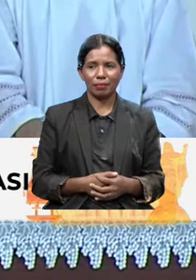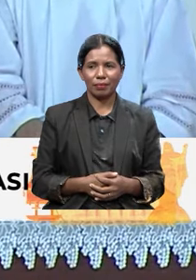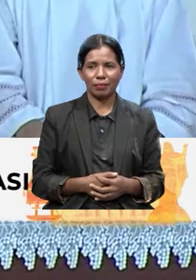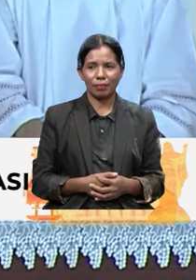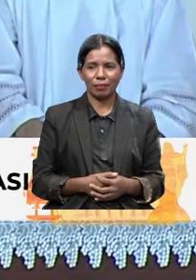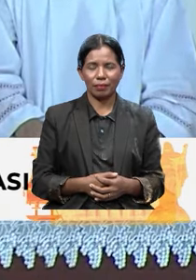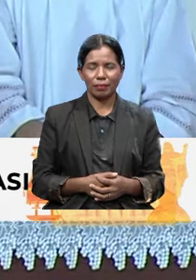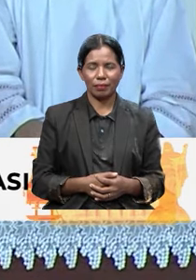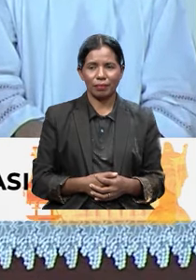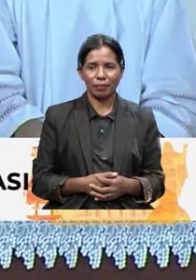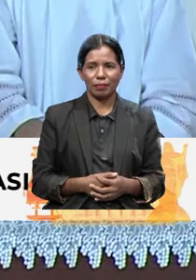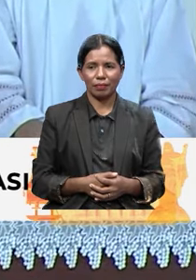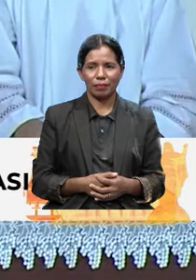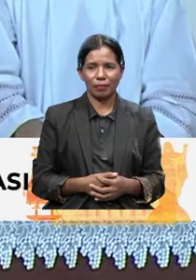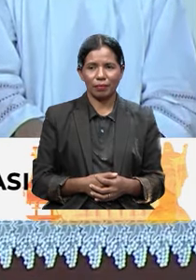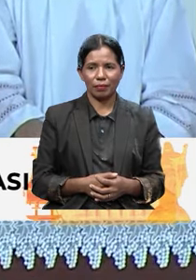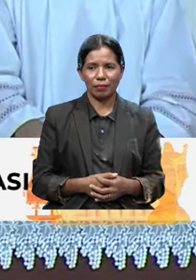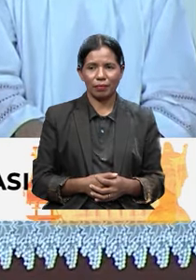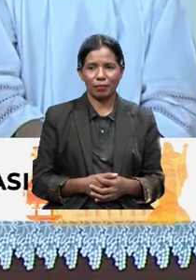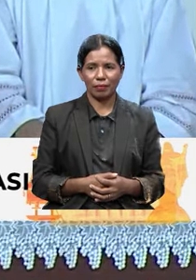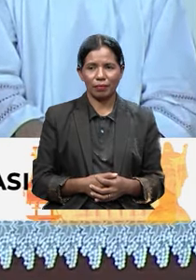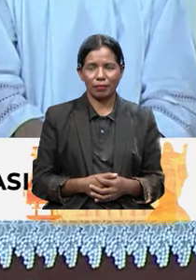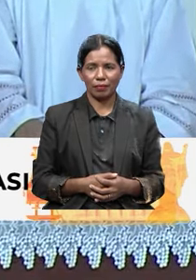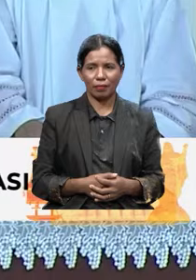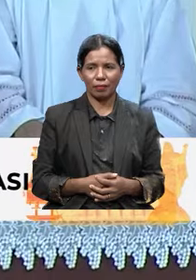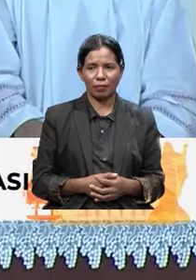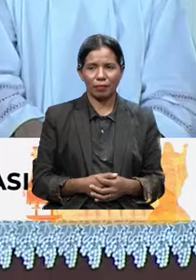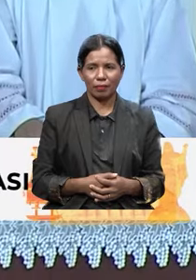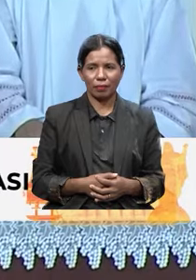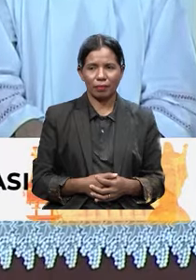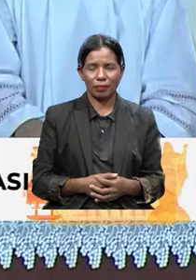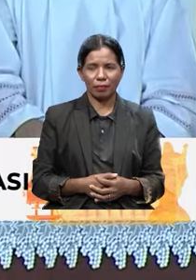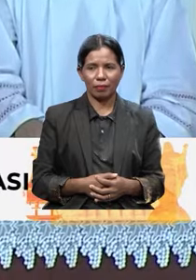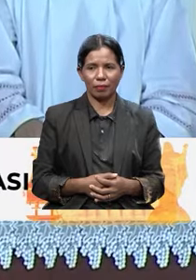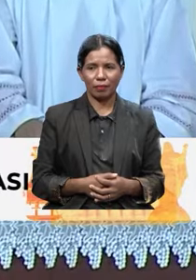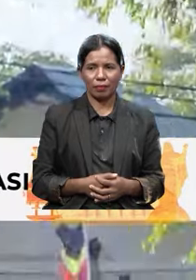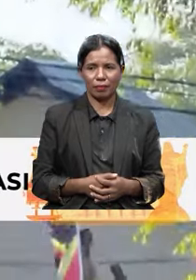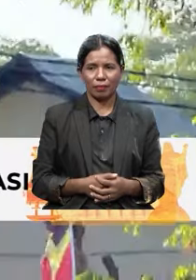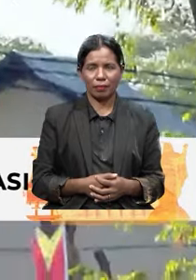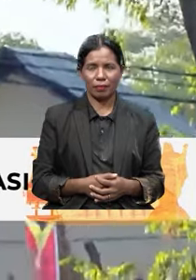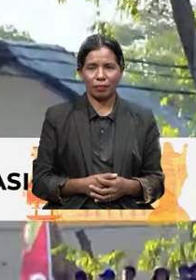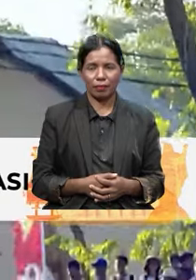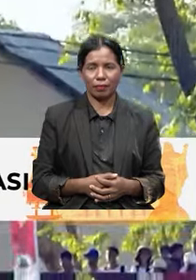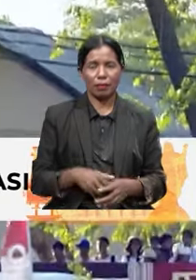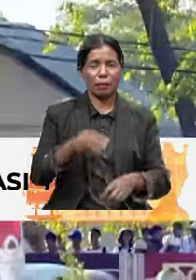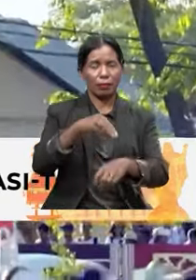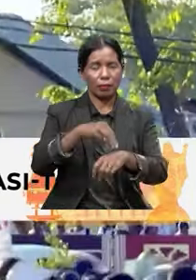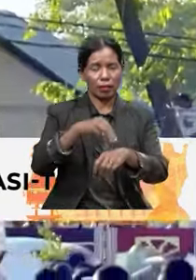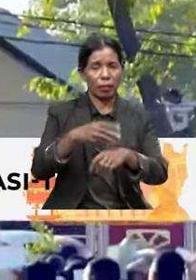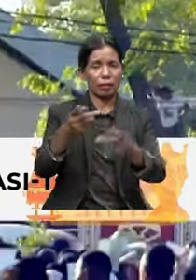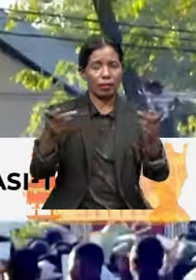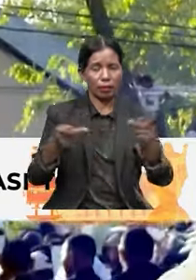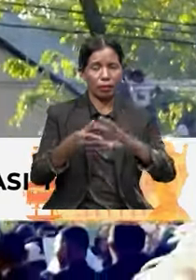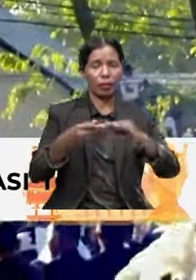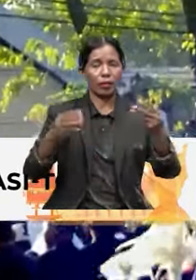Que la sonrisa de este pueblo sean sus niños. Misa solene e fatal histórico Tasi Tolu,